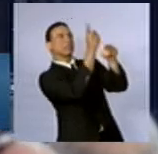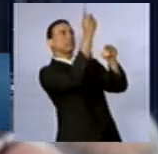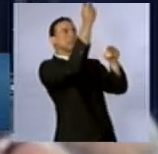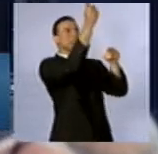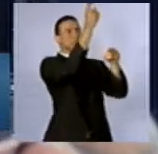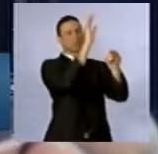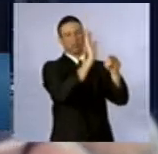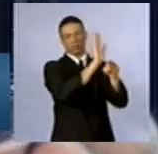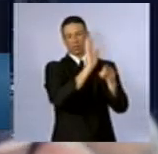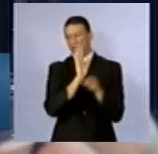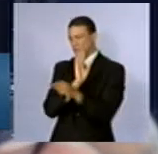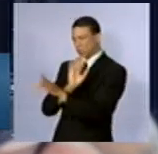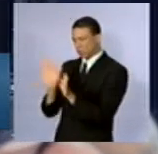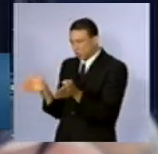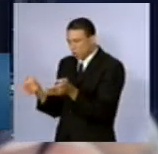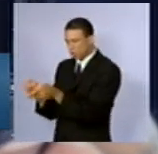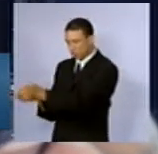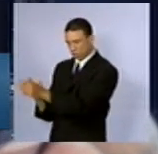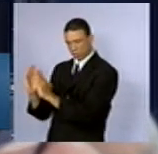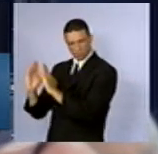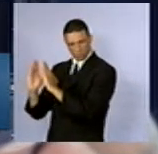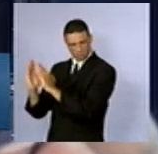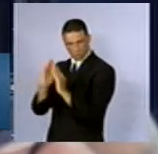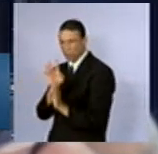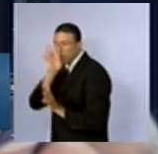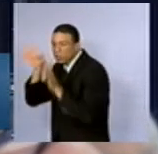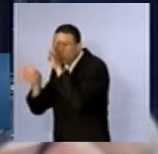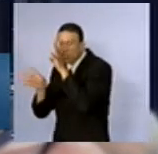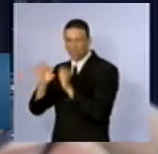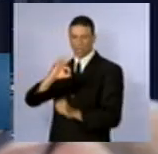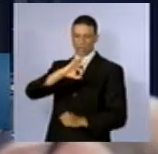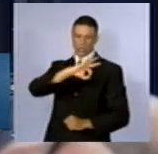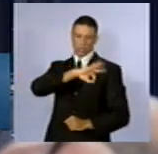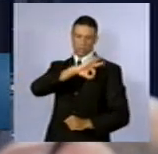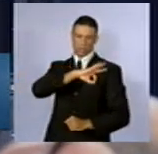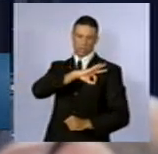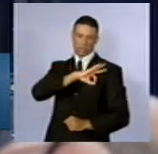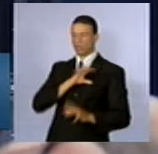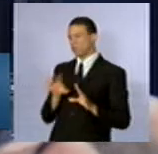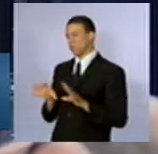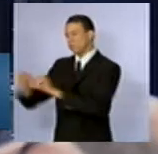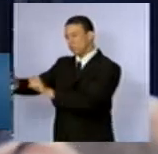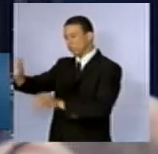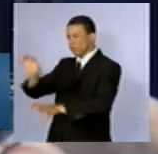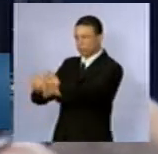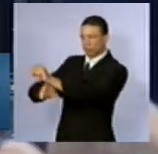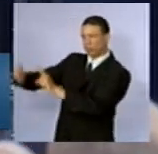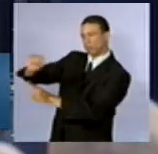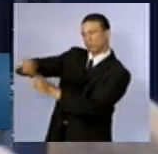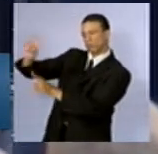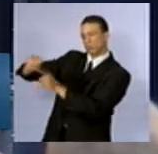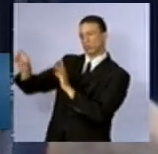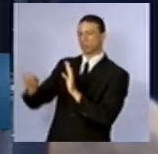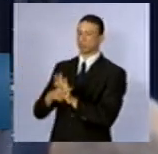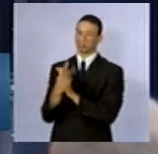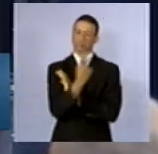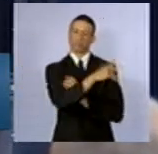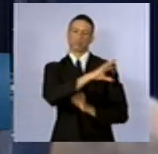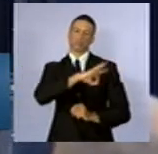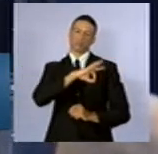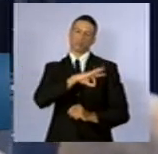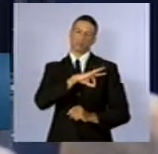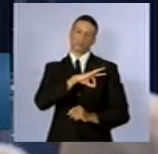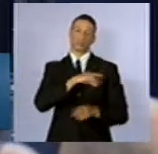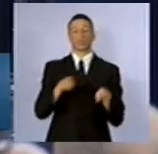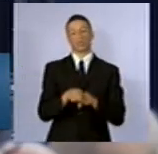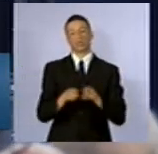invasão, isso é reportado às autoridades locais, e essas pessoas acabam sendo retiradas, aí dependendo, claro, do cronograma da autoridade local e do